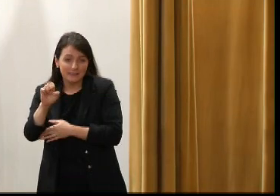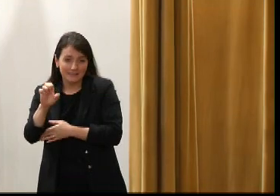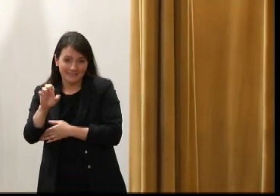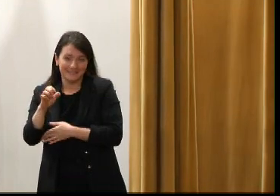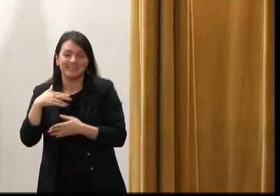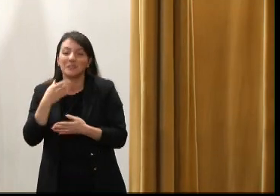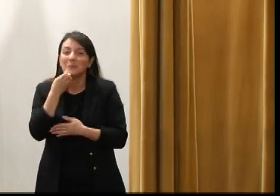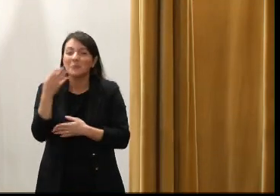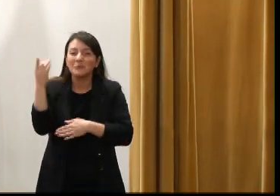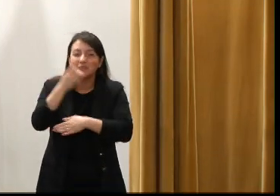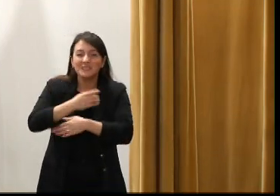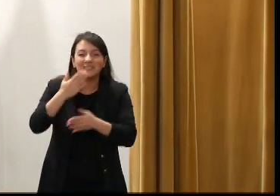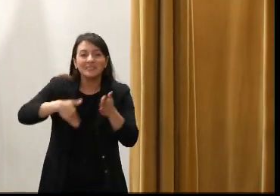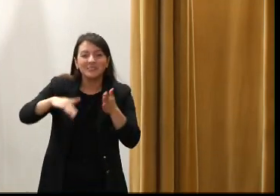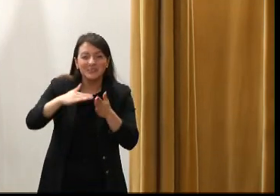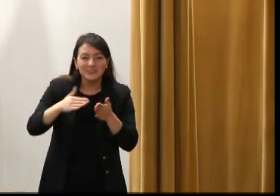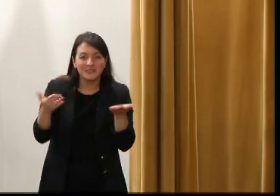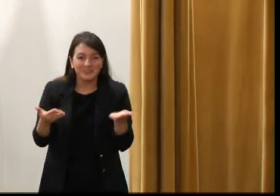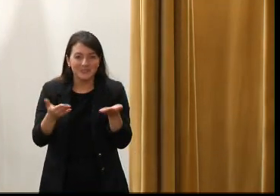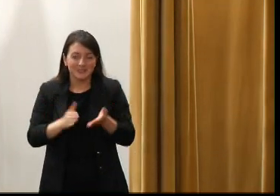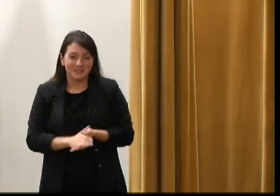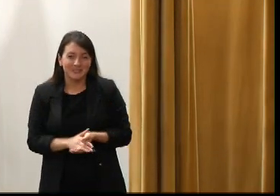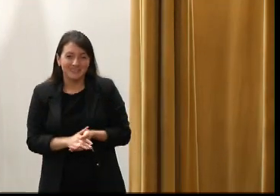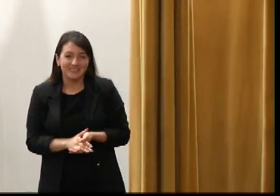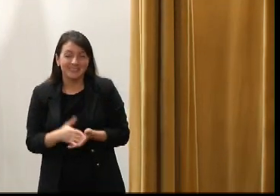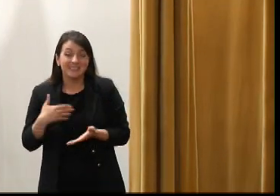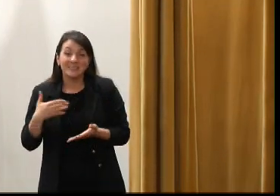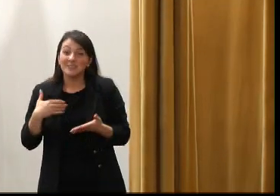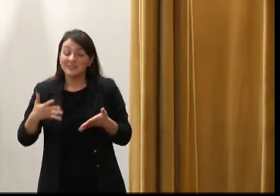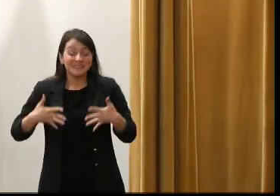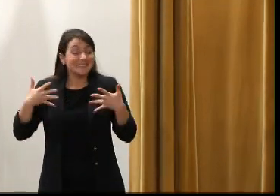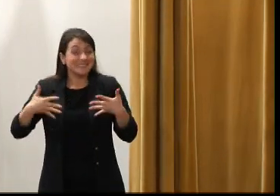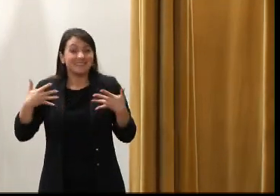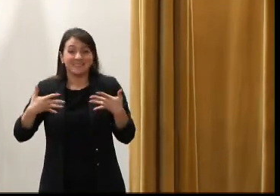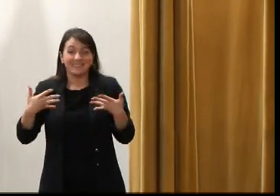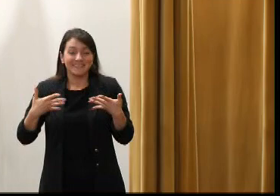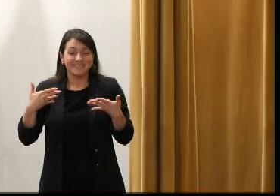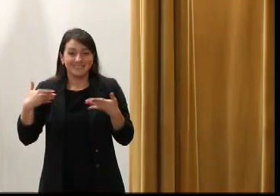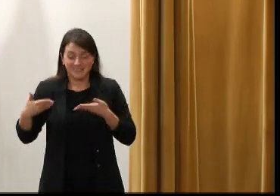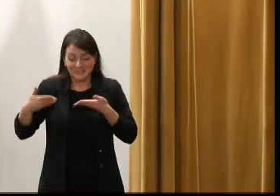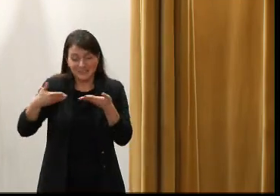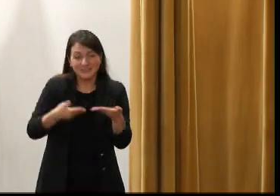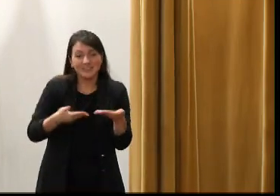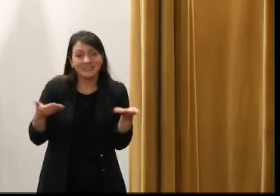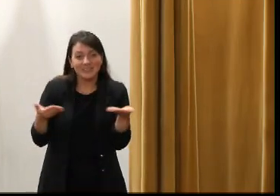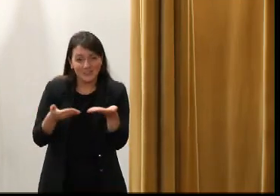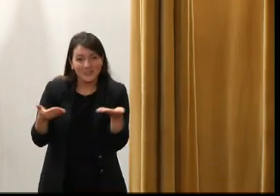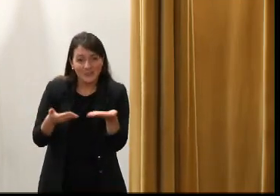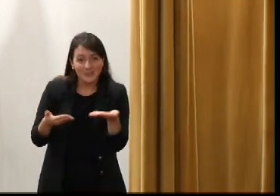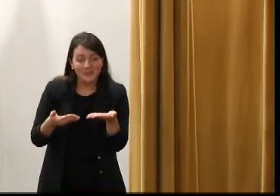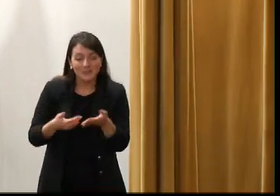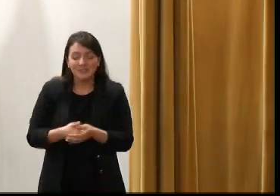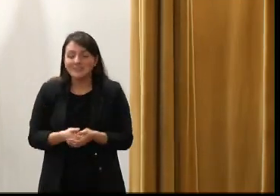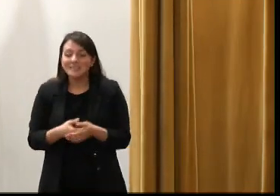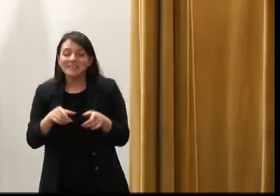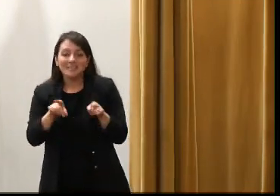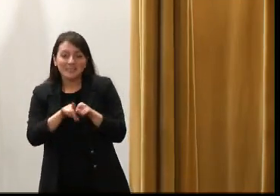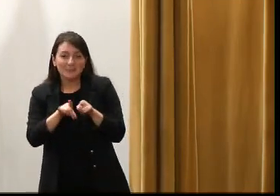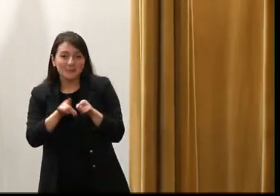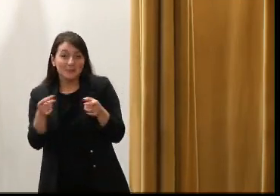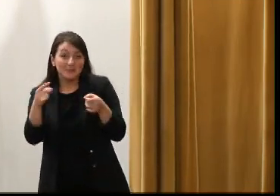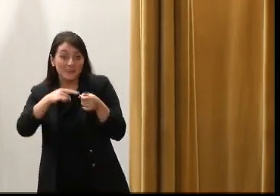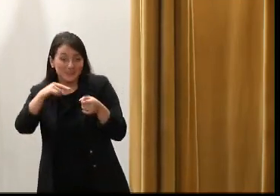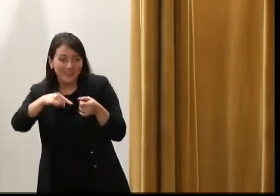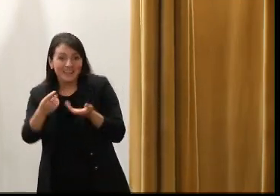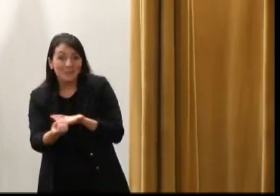Bom dia a todos. Me sinto muito, muito contente de estar aqui hoje, pelo fato de voltar à PUC,